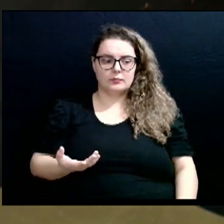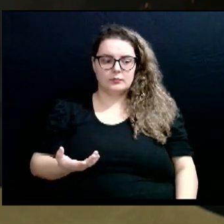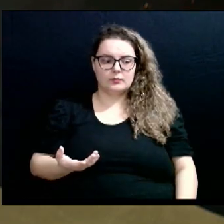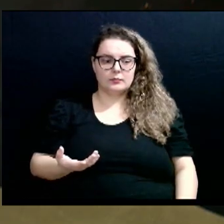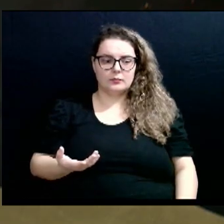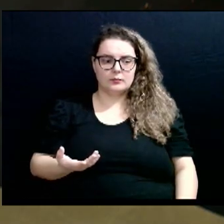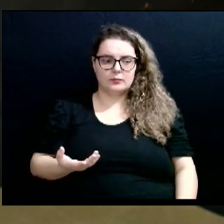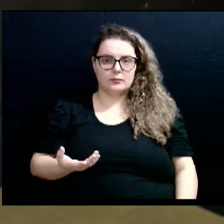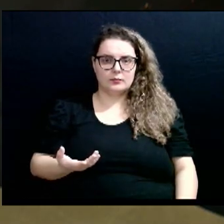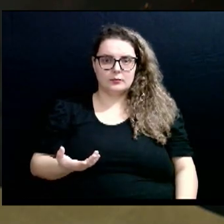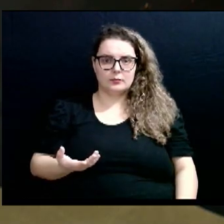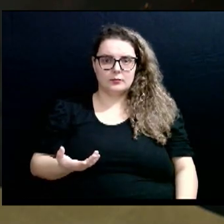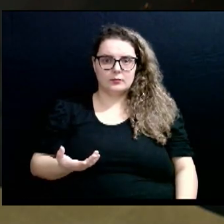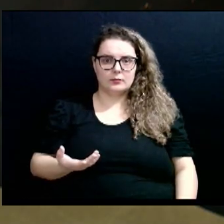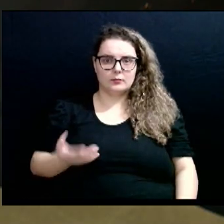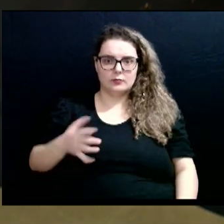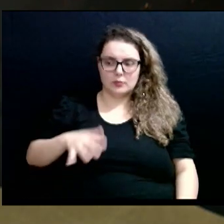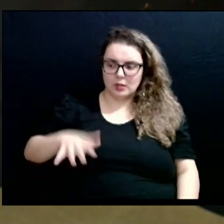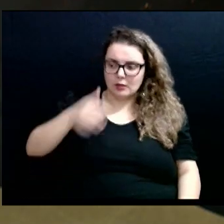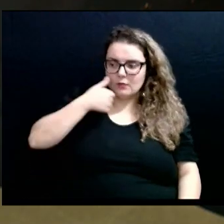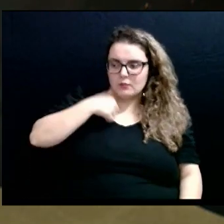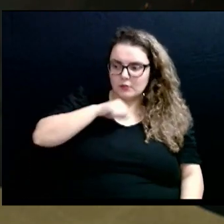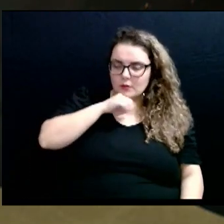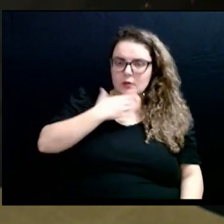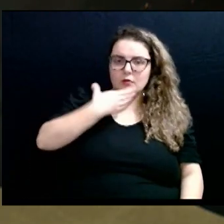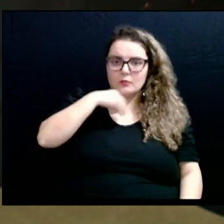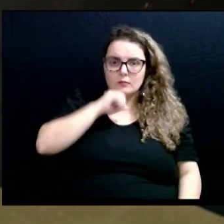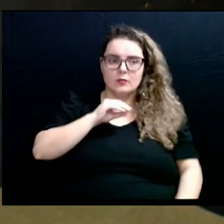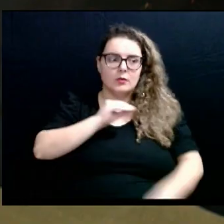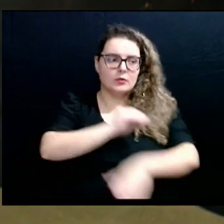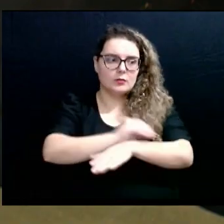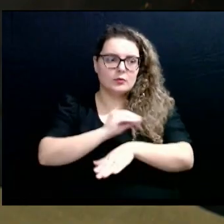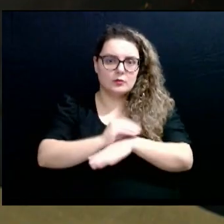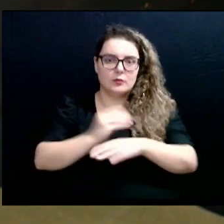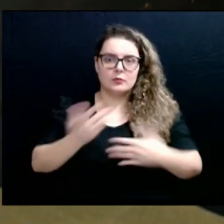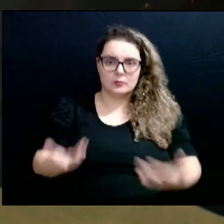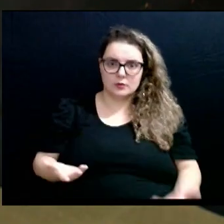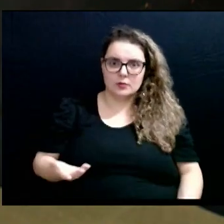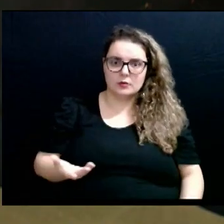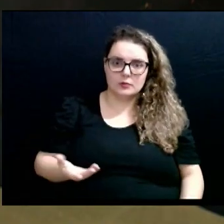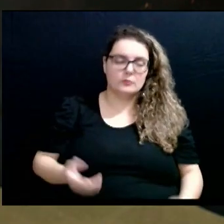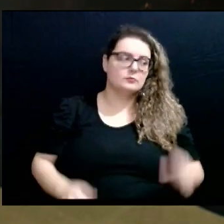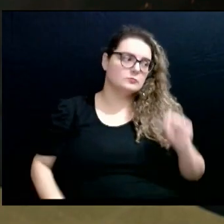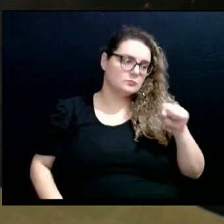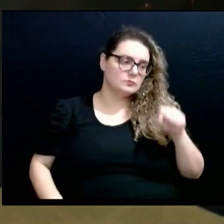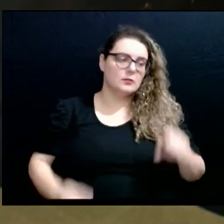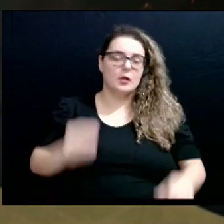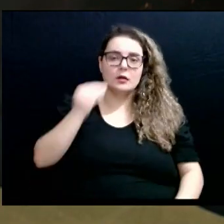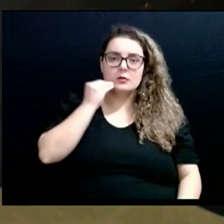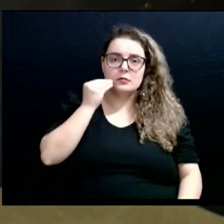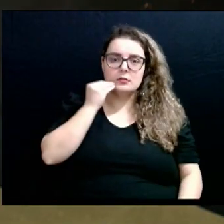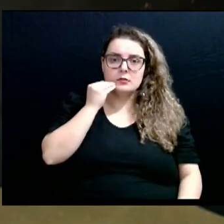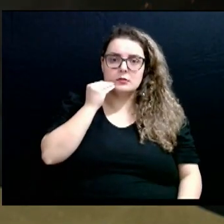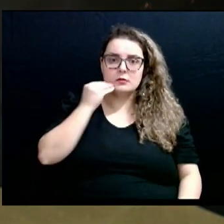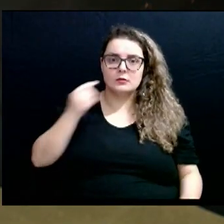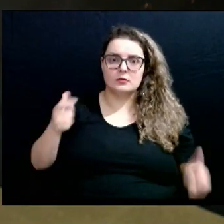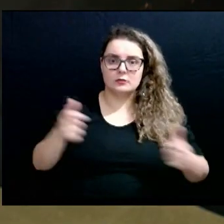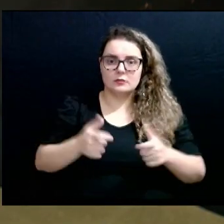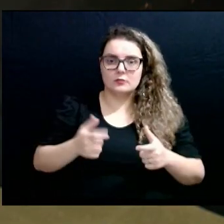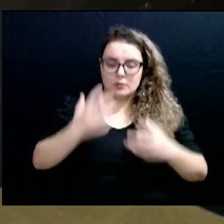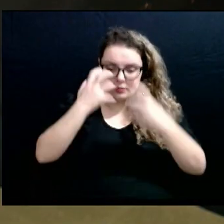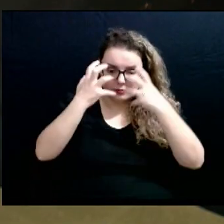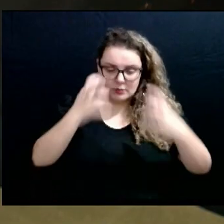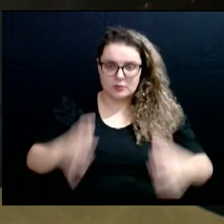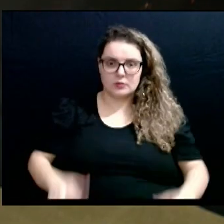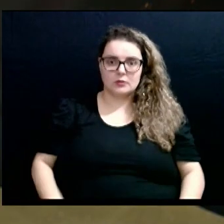o lado da mãe, do pai ou do cuidador que está tentando minimizar o estresse desse